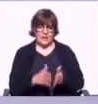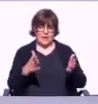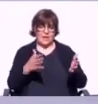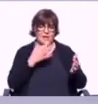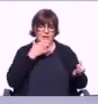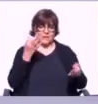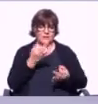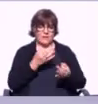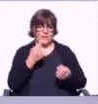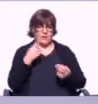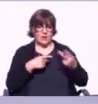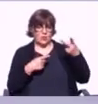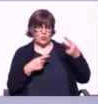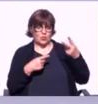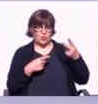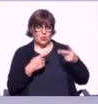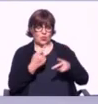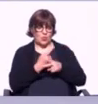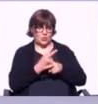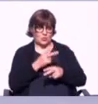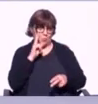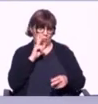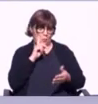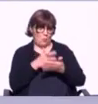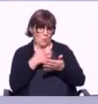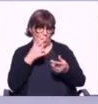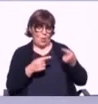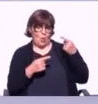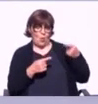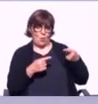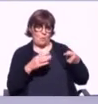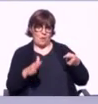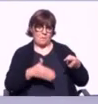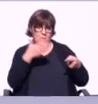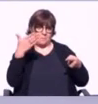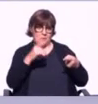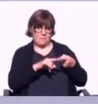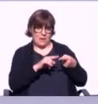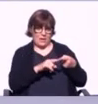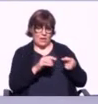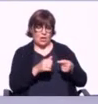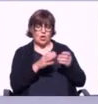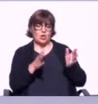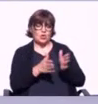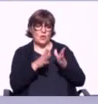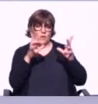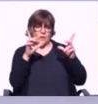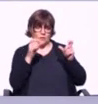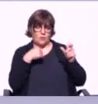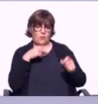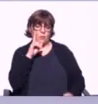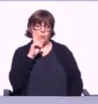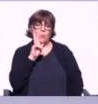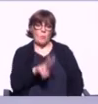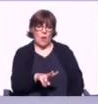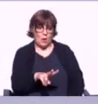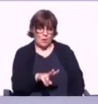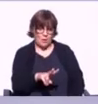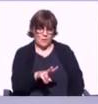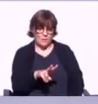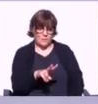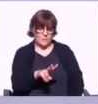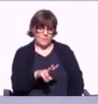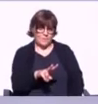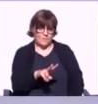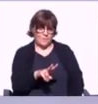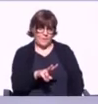que há aqui duas coisas que ressaltam. Uma, e a primeira, é que em todas as fotografias que eu vi